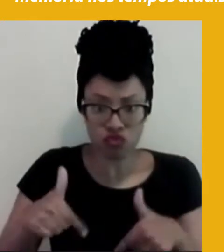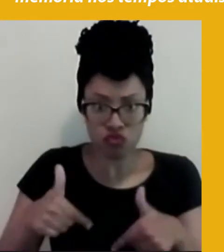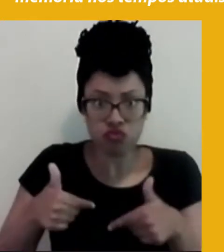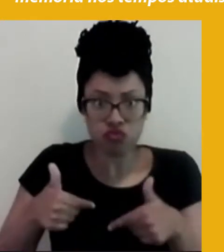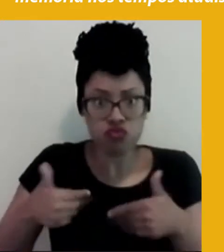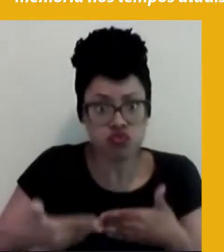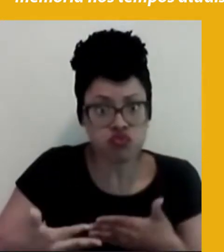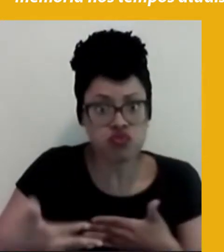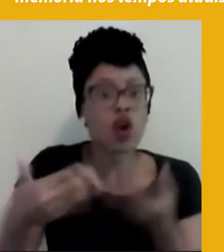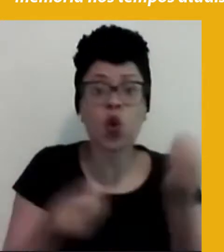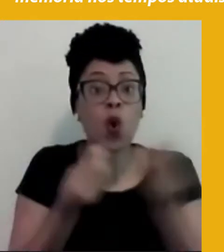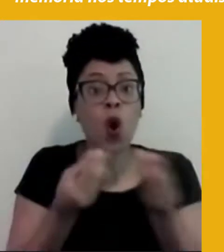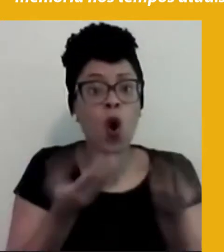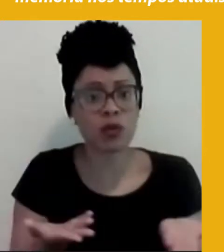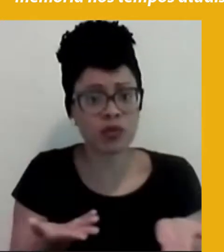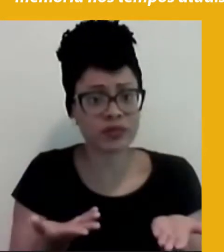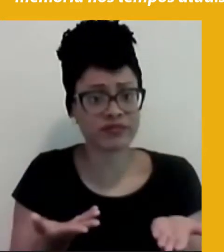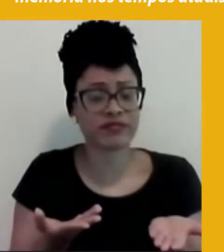foram 3 ondas.